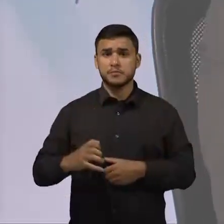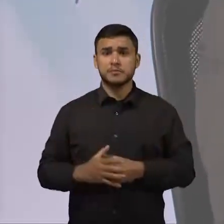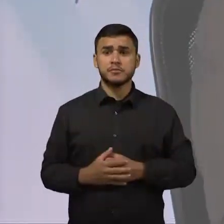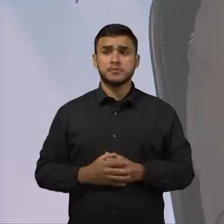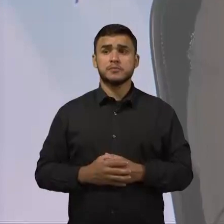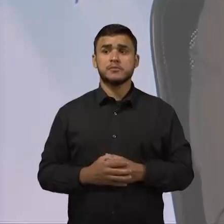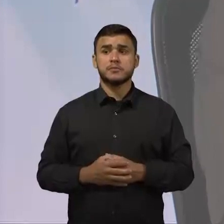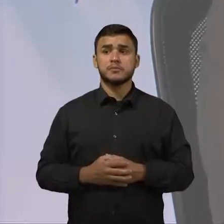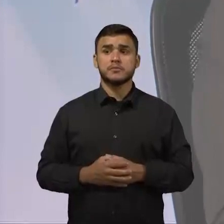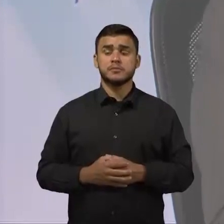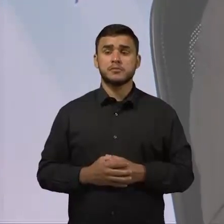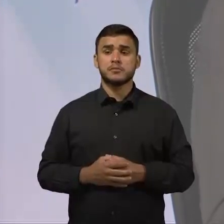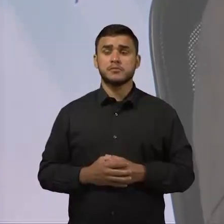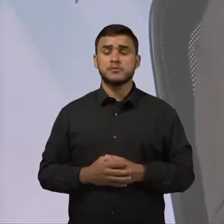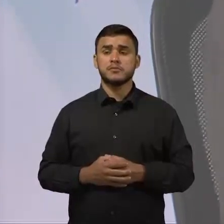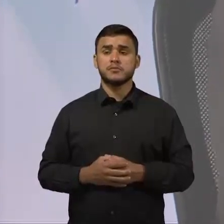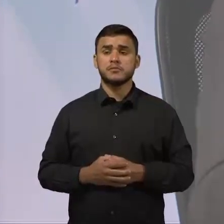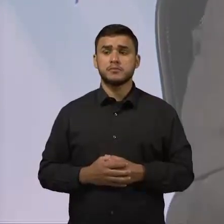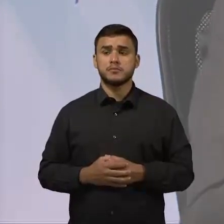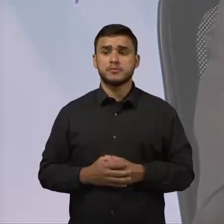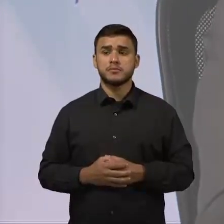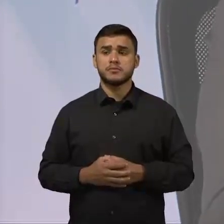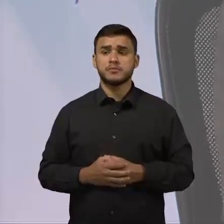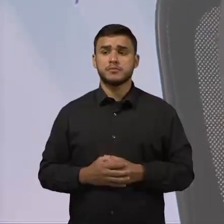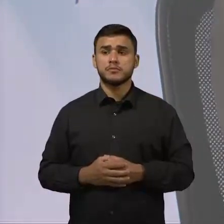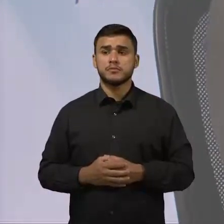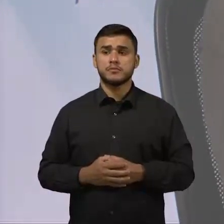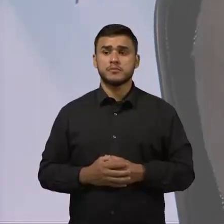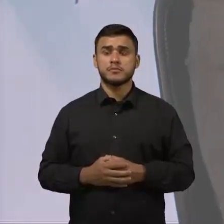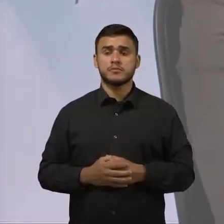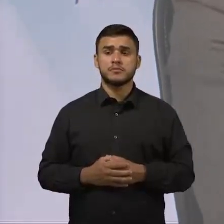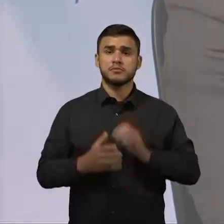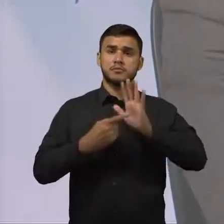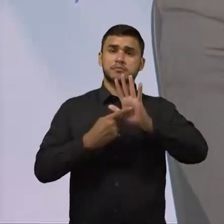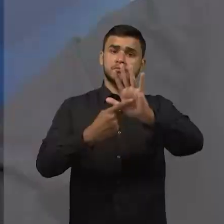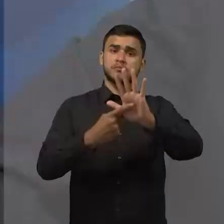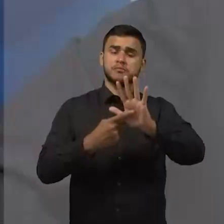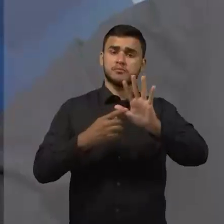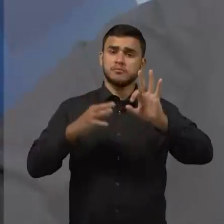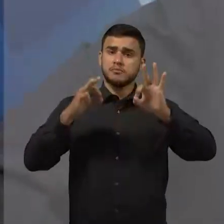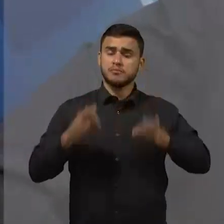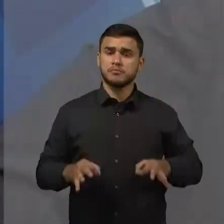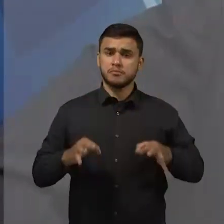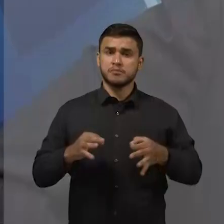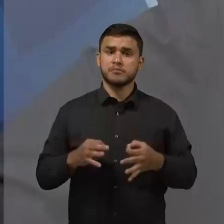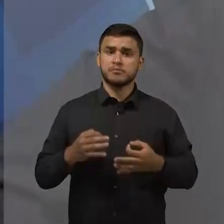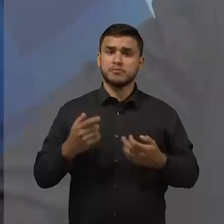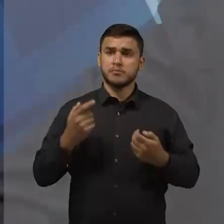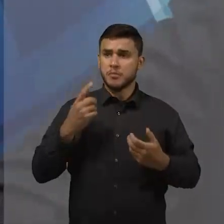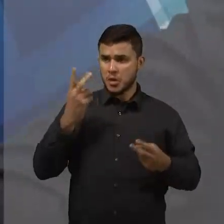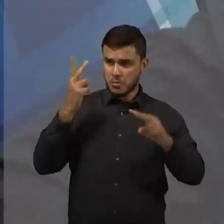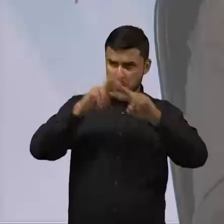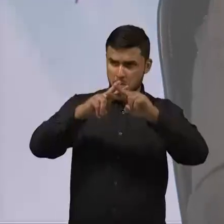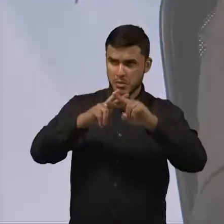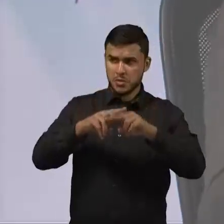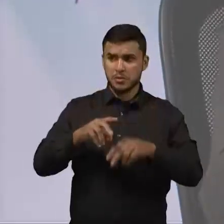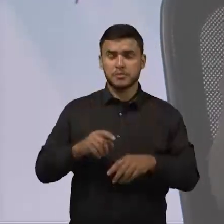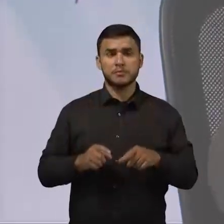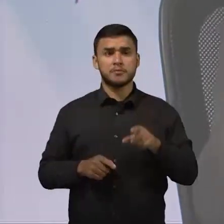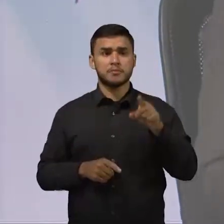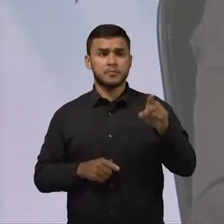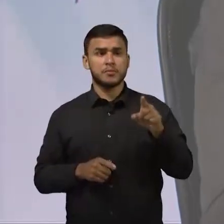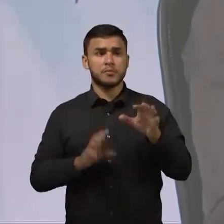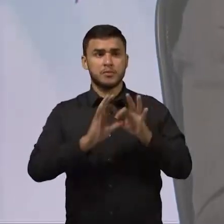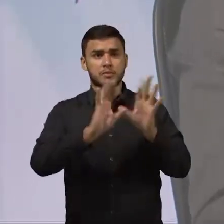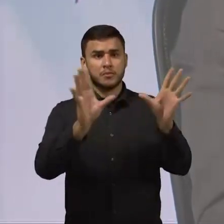é Spinoza, né? Porque ensinando decência para os outros. Não, a minha decência determina que mande prender. A minha decência determina